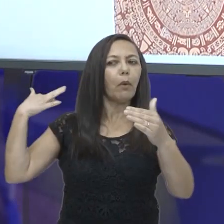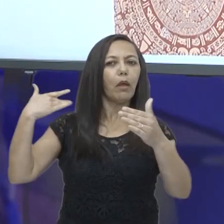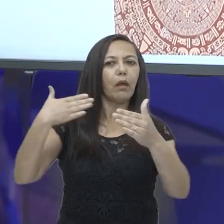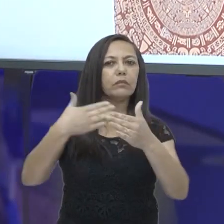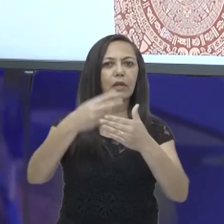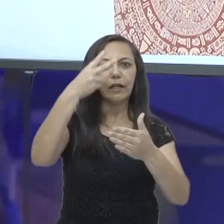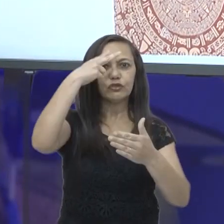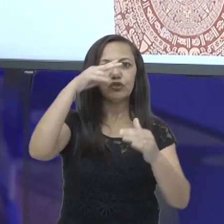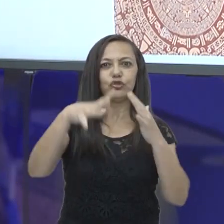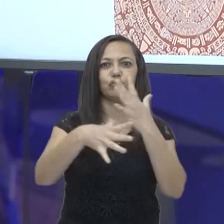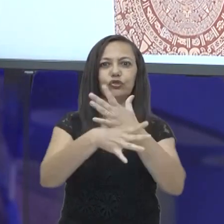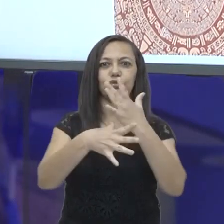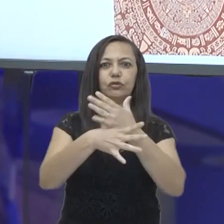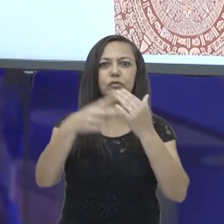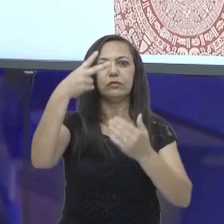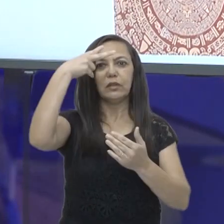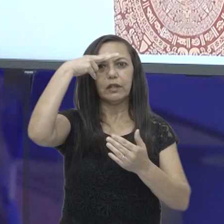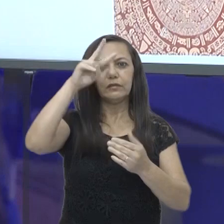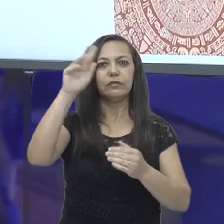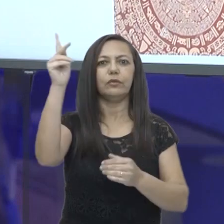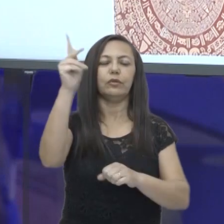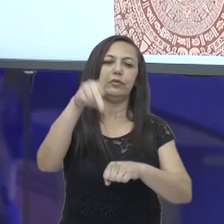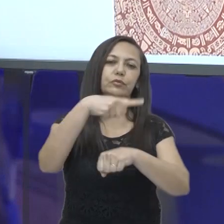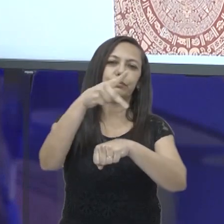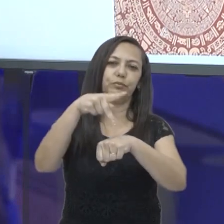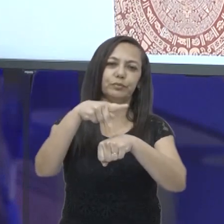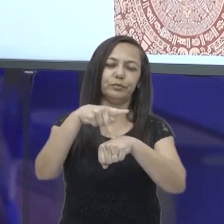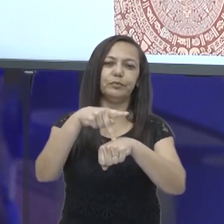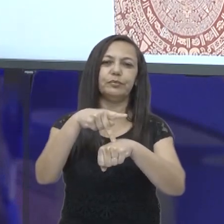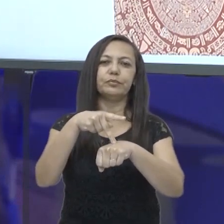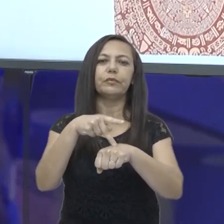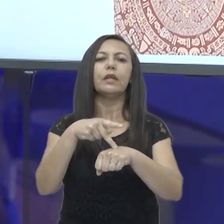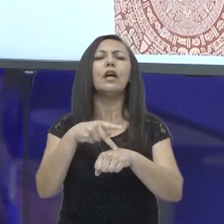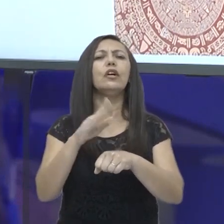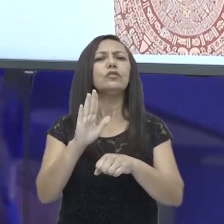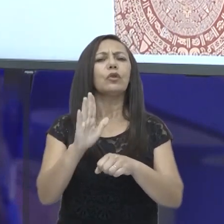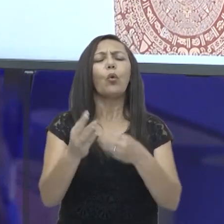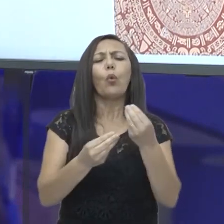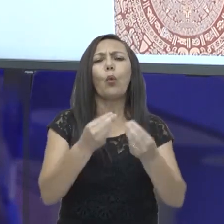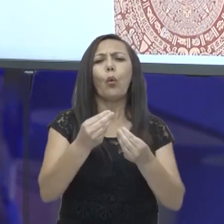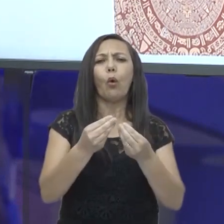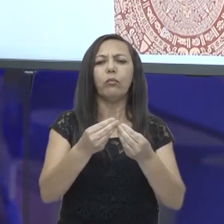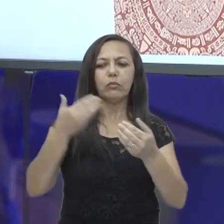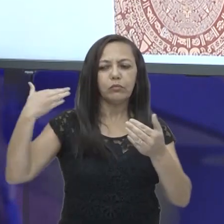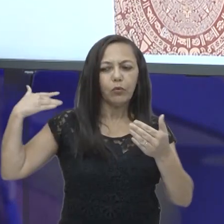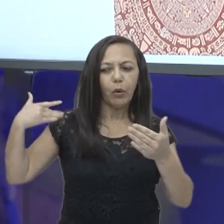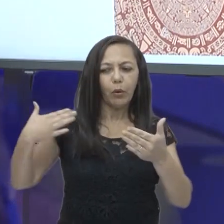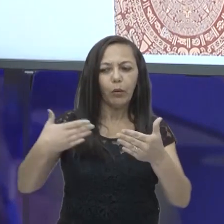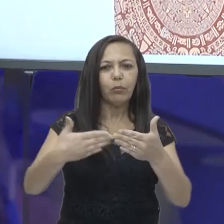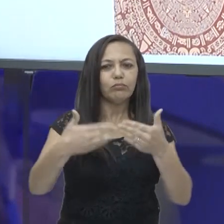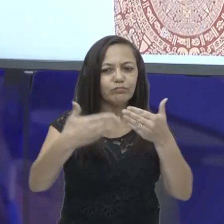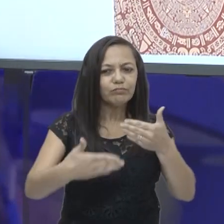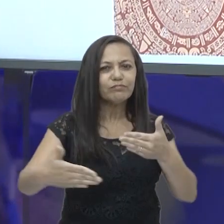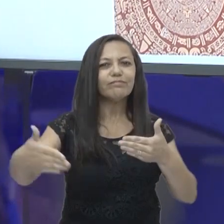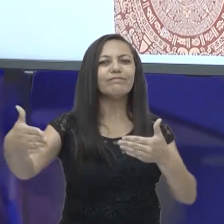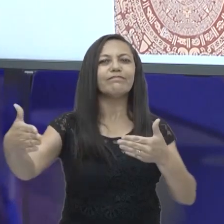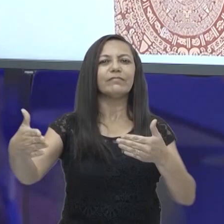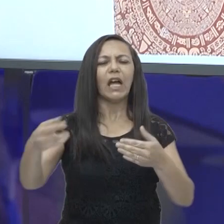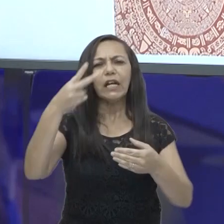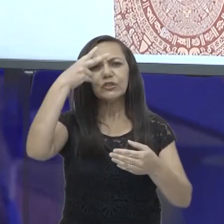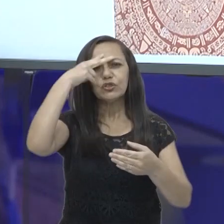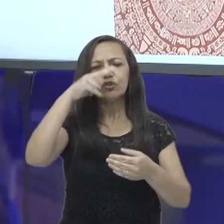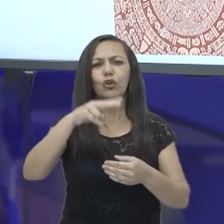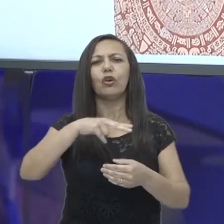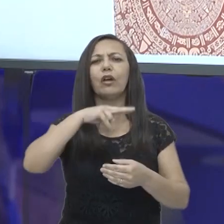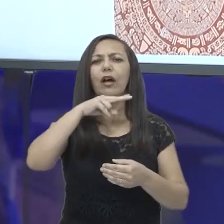da nossa cidade, a história do nosso país, tá certo? Como nós chegamos até aqui, a história que nós temos dos nossos avós,